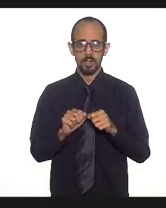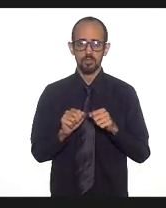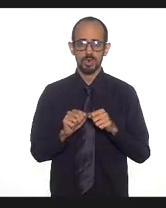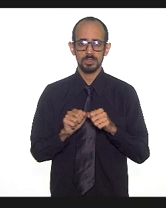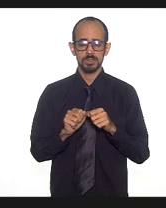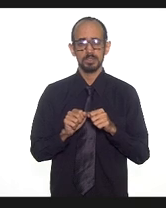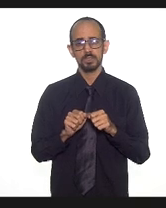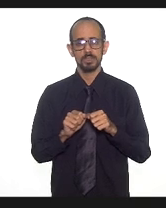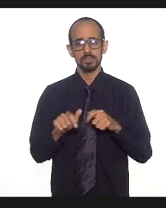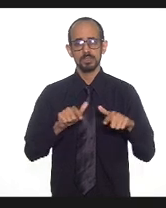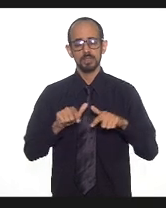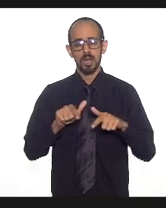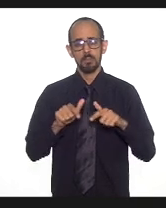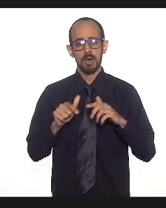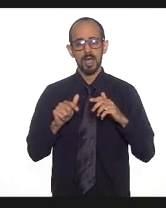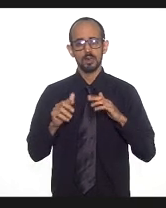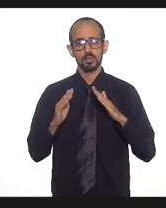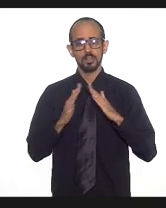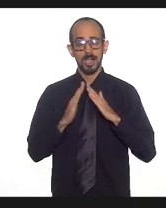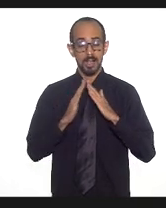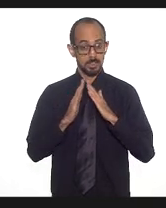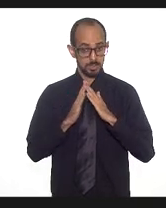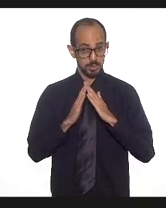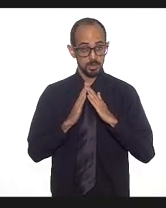né? Definir políticas,